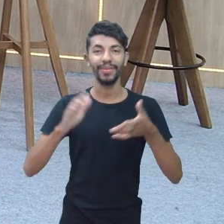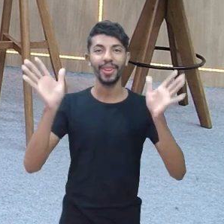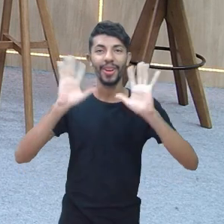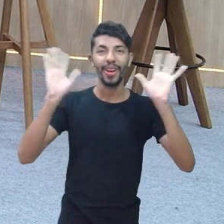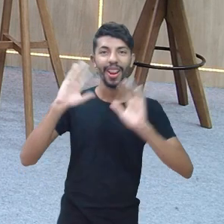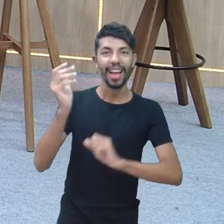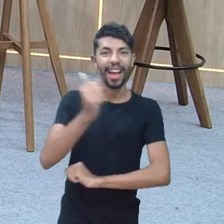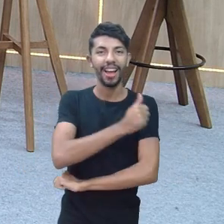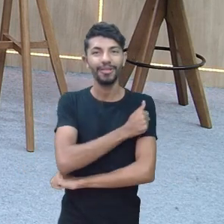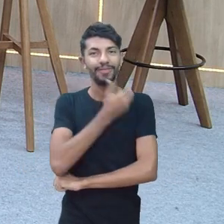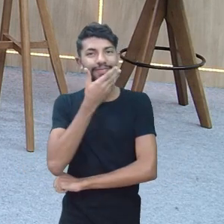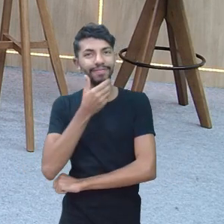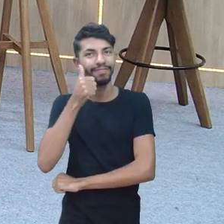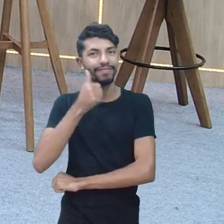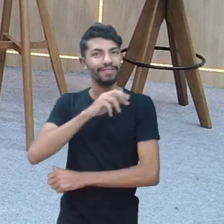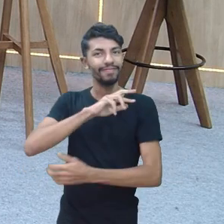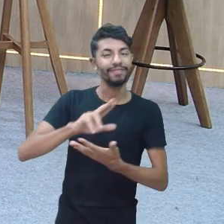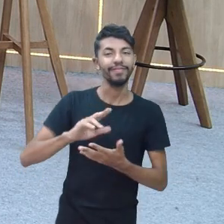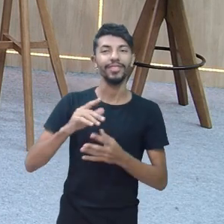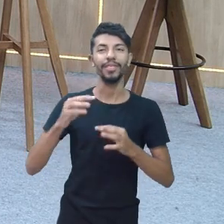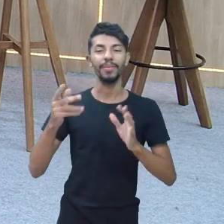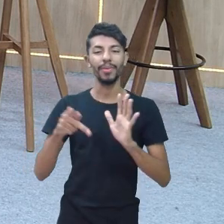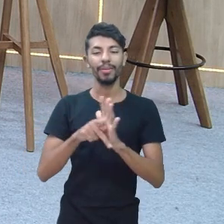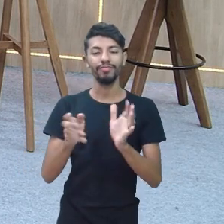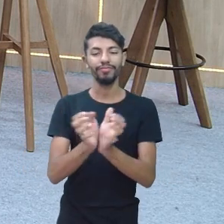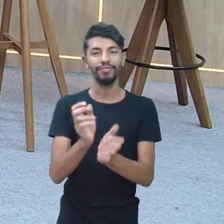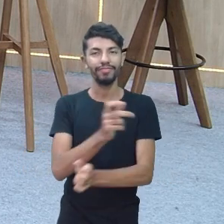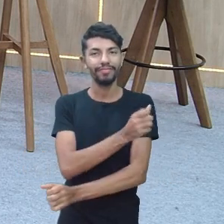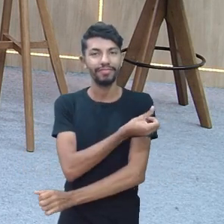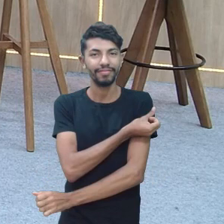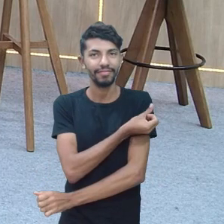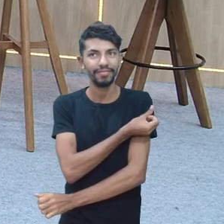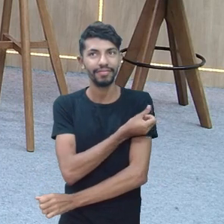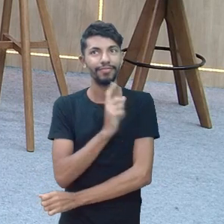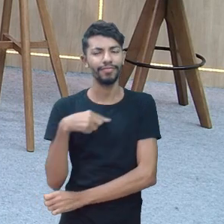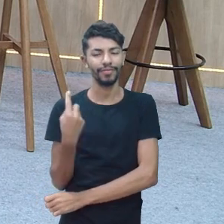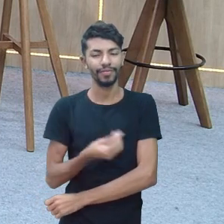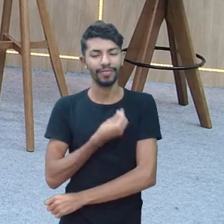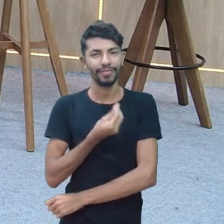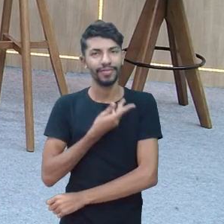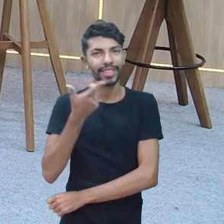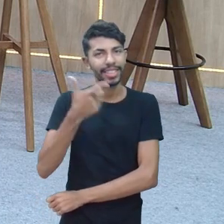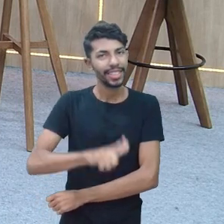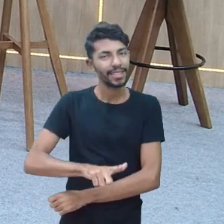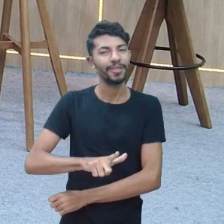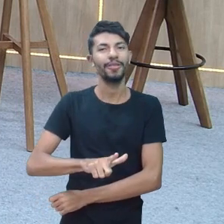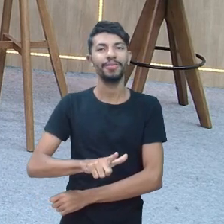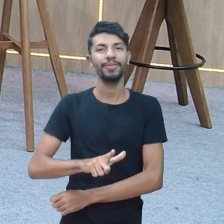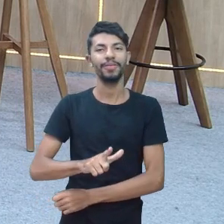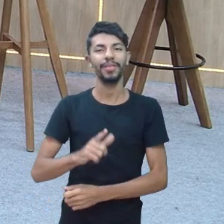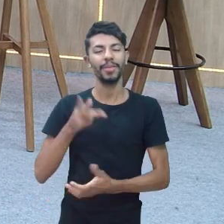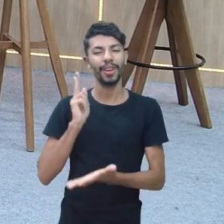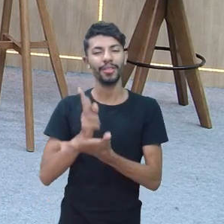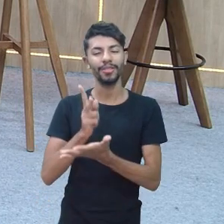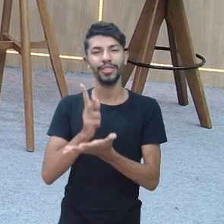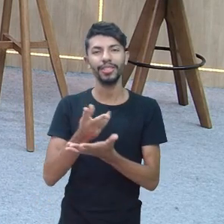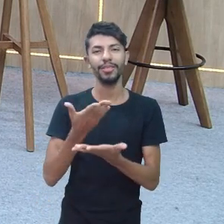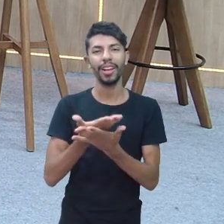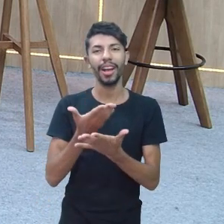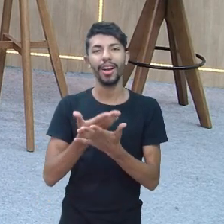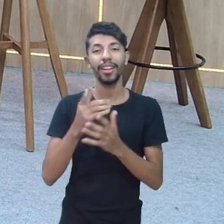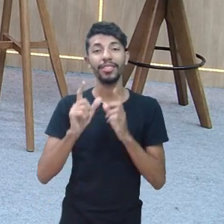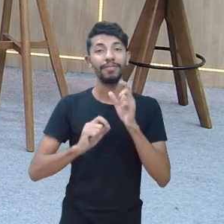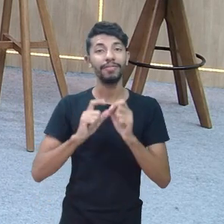Olá, alunos e alunas do 6º ano. Estamos aqui mais uma vez para darmos continuidade à nossa aula de